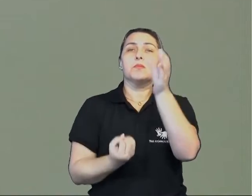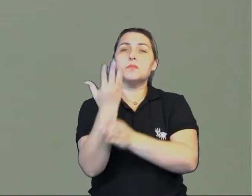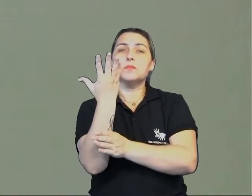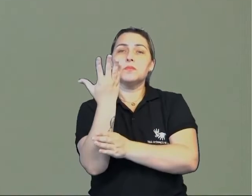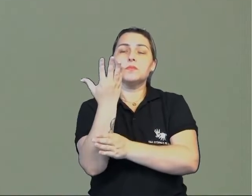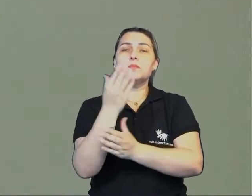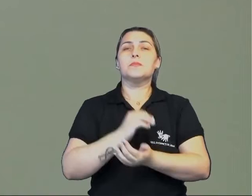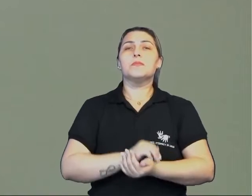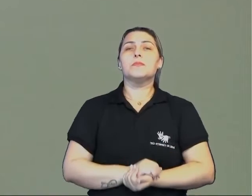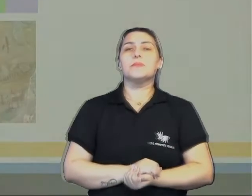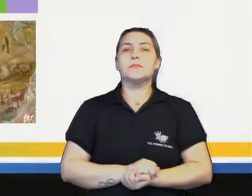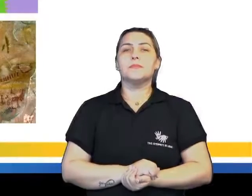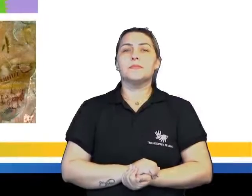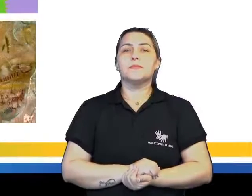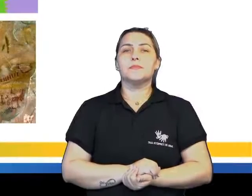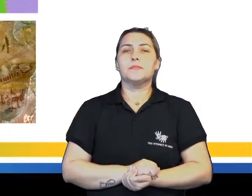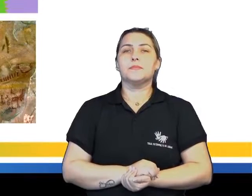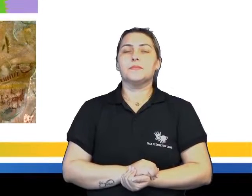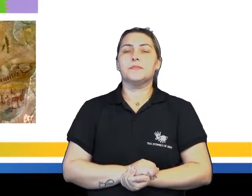surgiram?